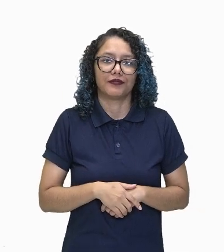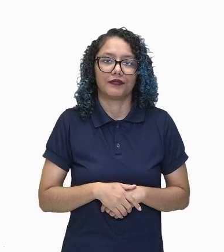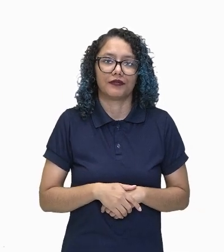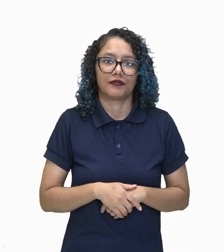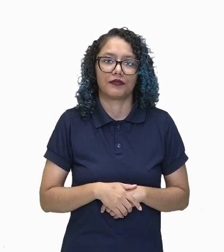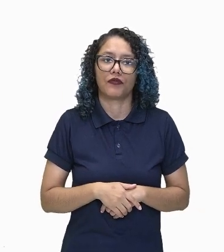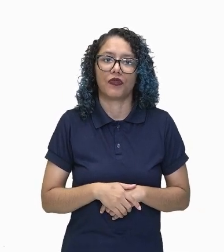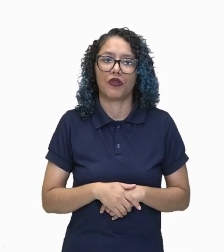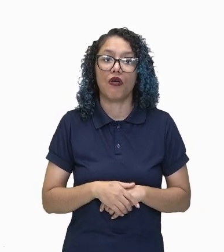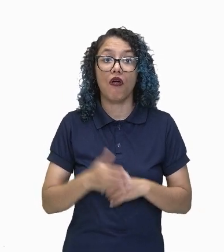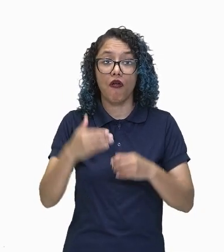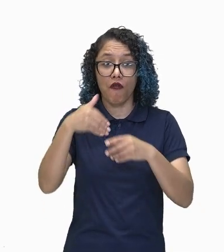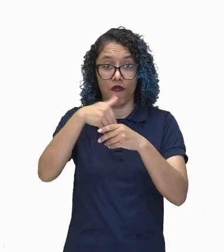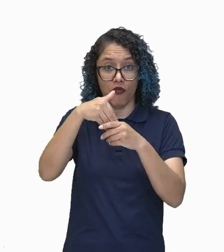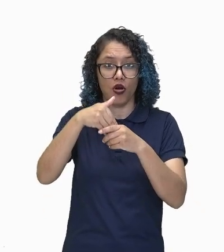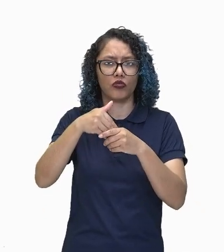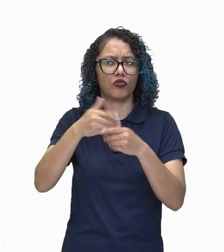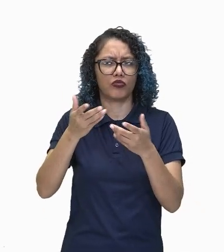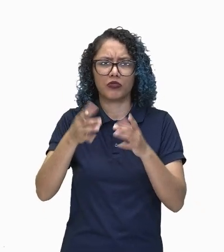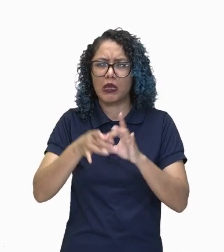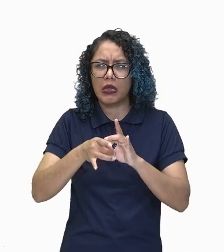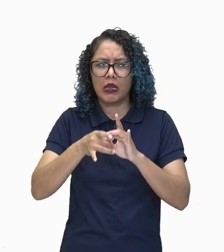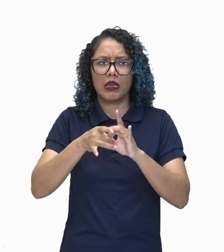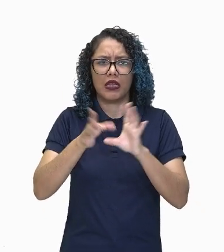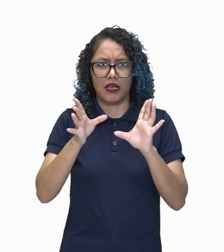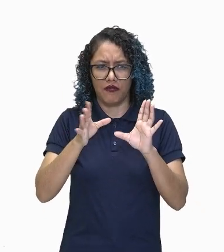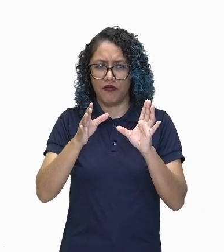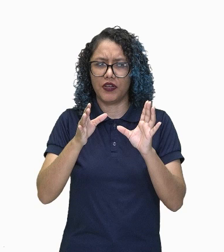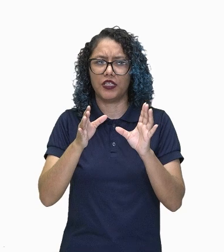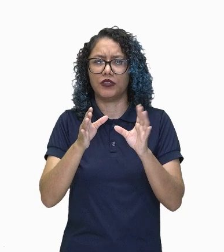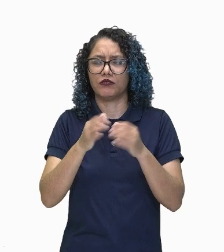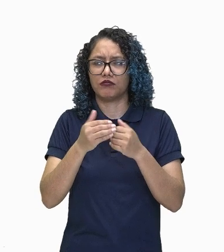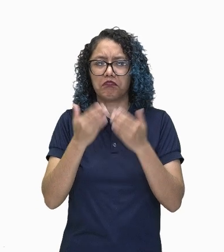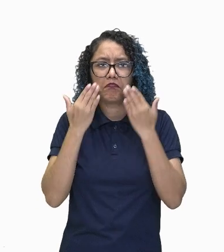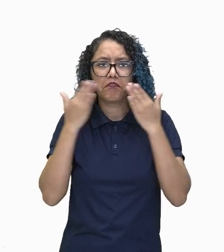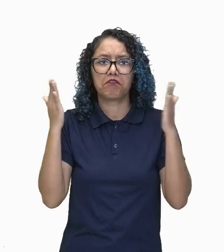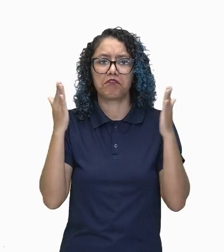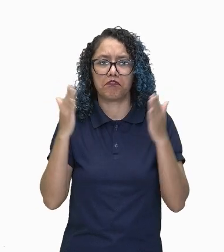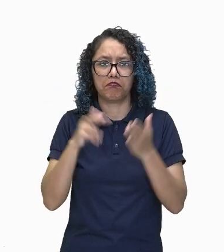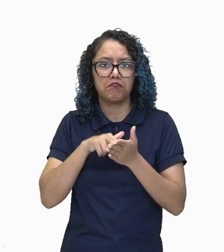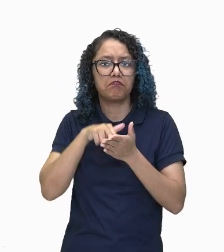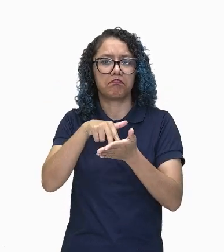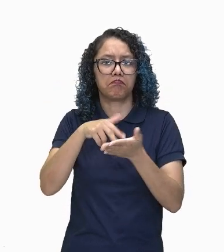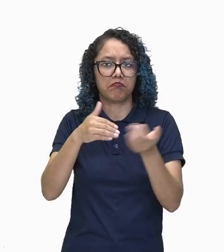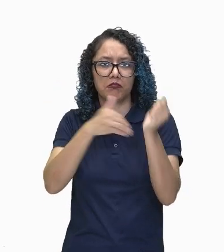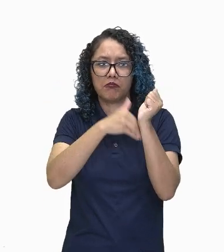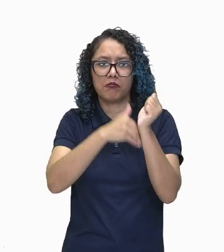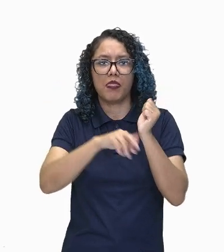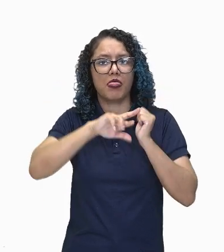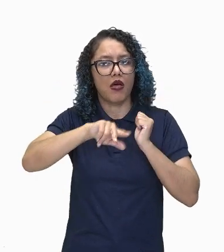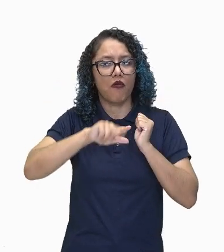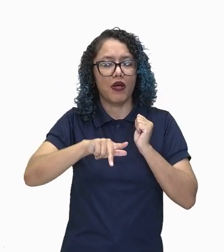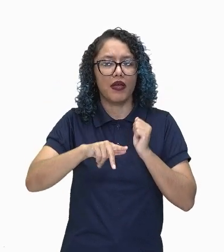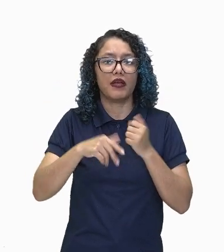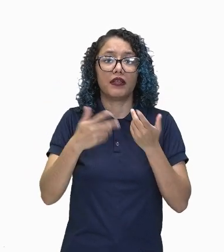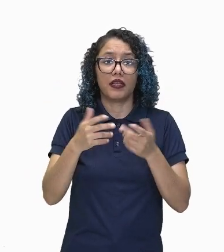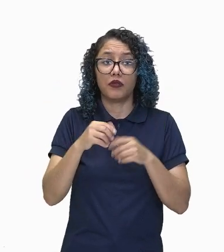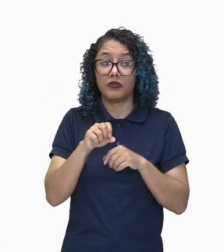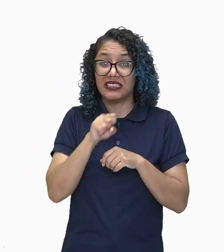era aberto. Já falo, não era secreto, né? Sem voto secreto, os eleitores eram facilmente